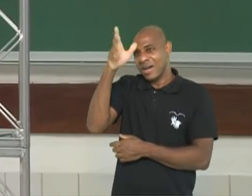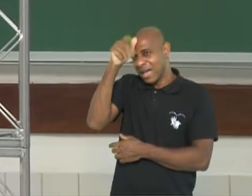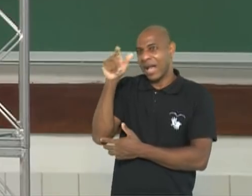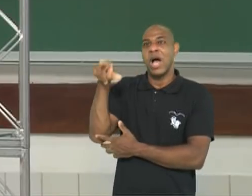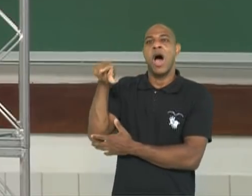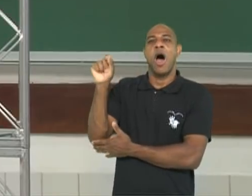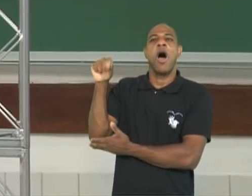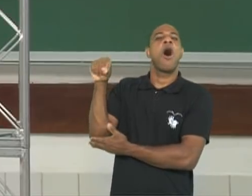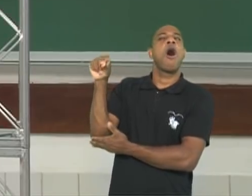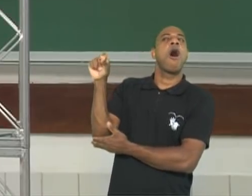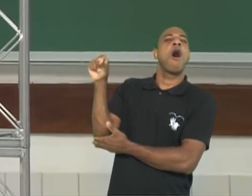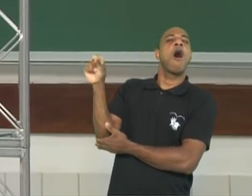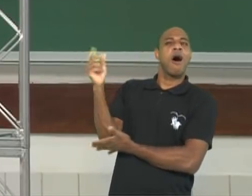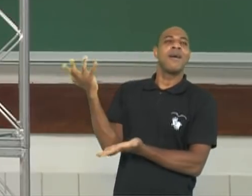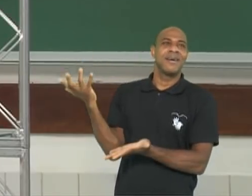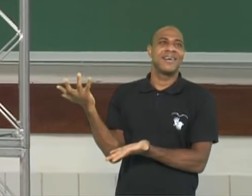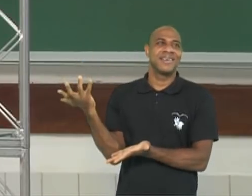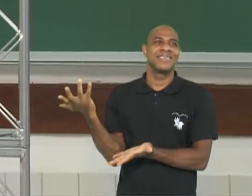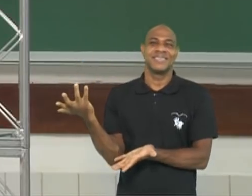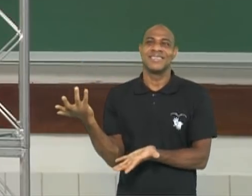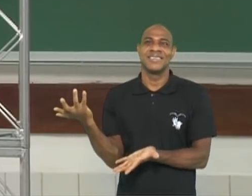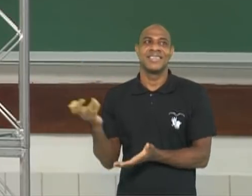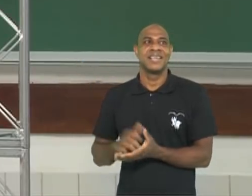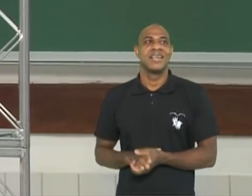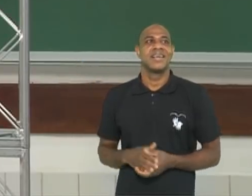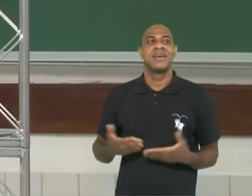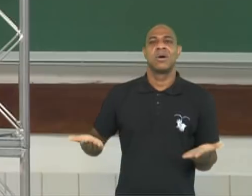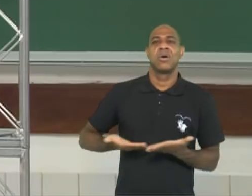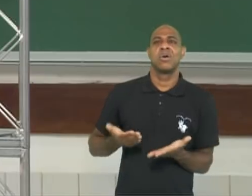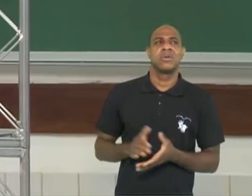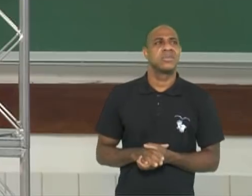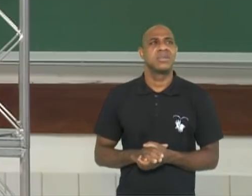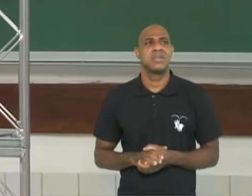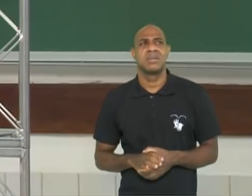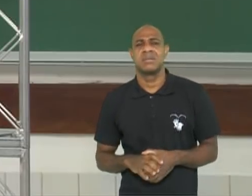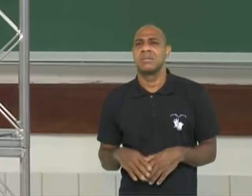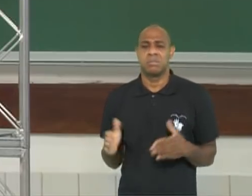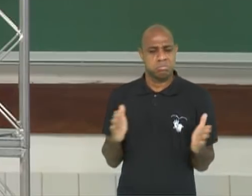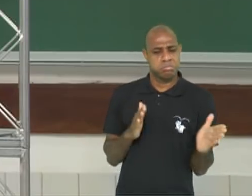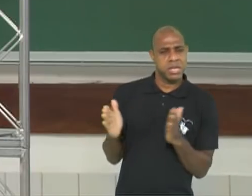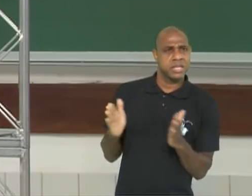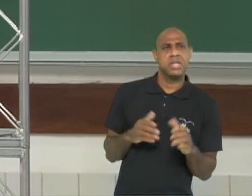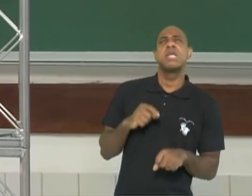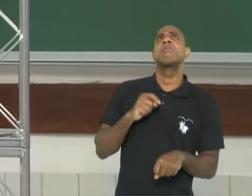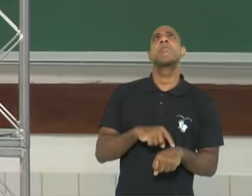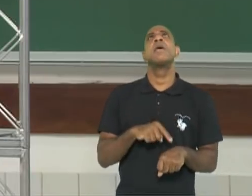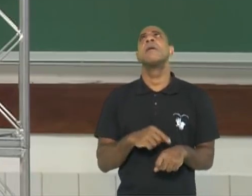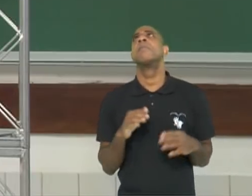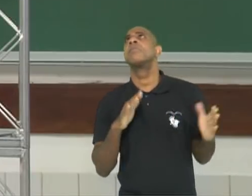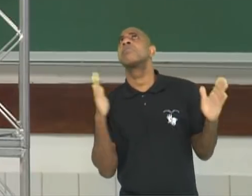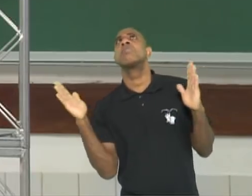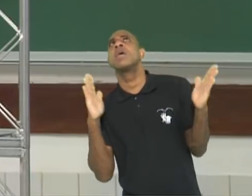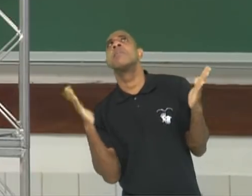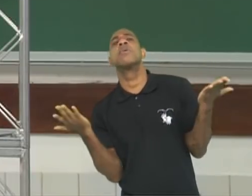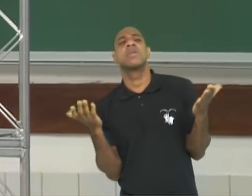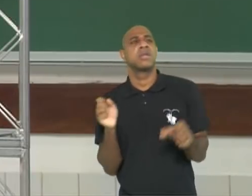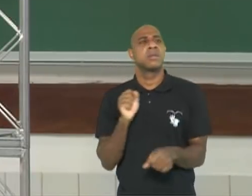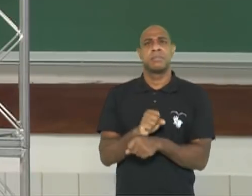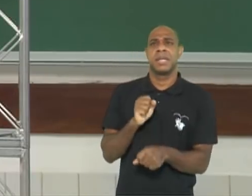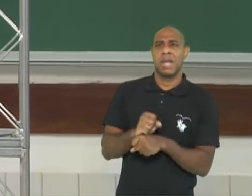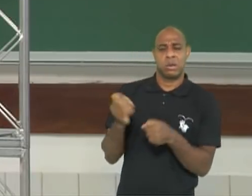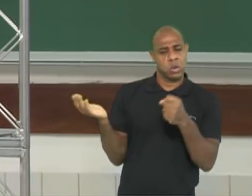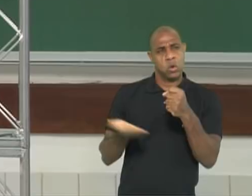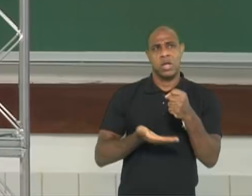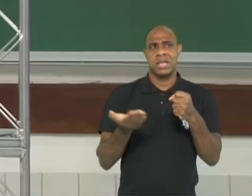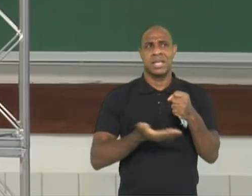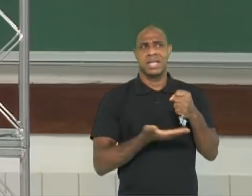se organizam, né? Que tempo é hoje? Não, ainda não está no período ainda. Por quê? Que período é esse? Que tempo é hoje? Não, agora é o período para esperarmos a colheita,